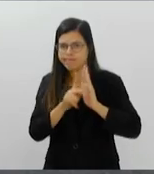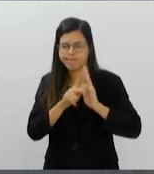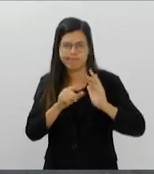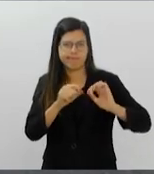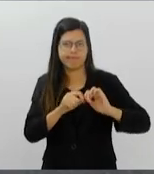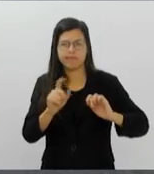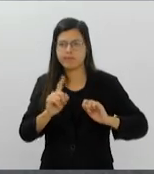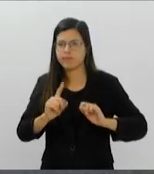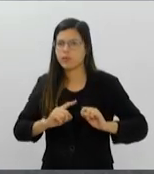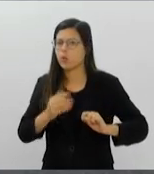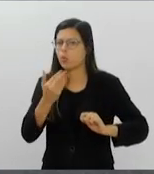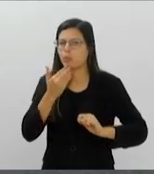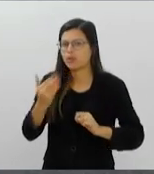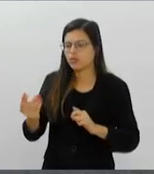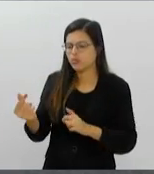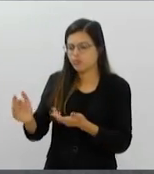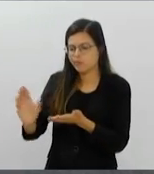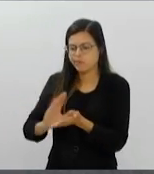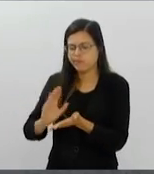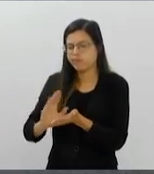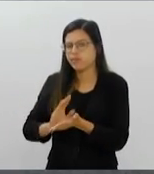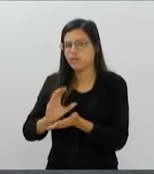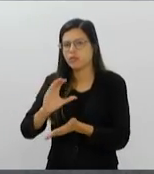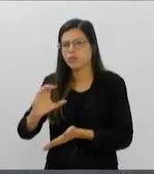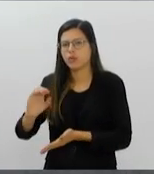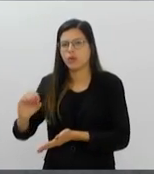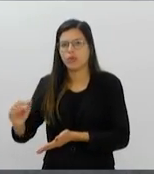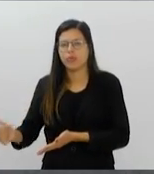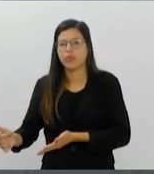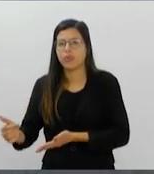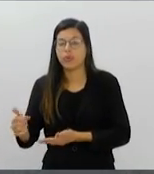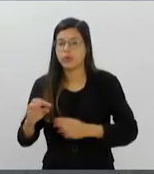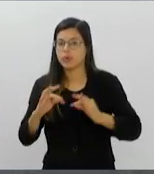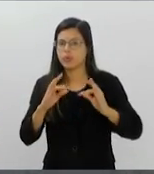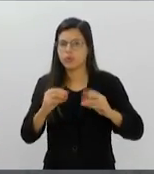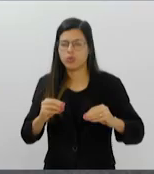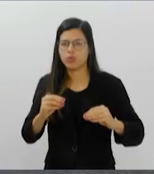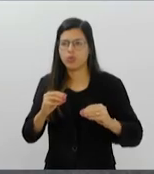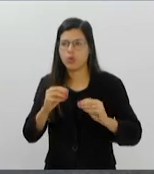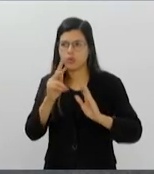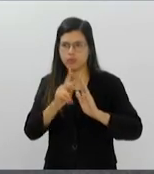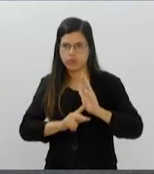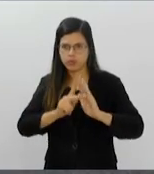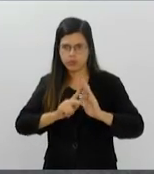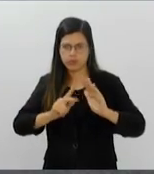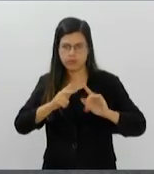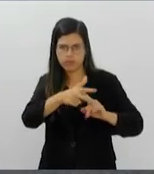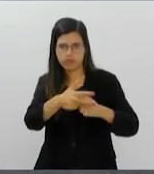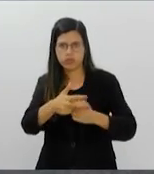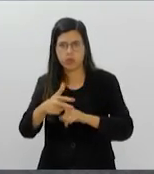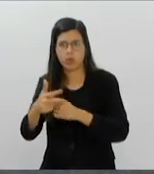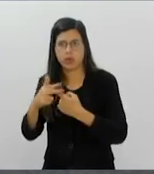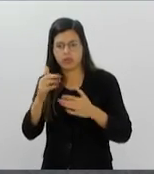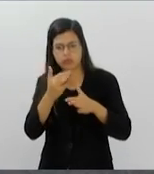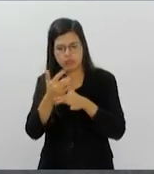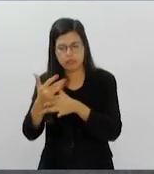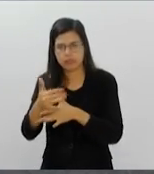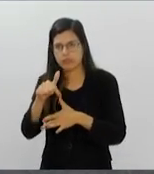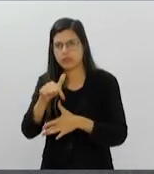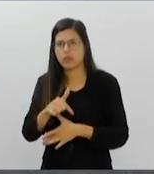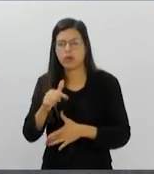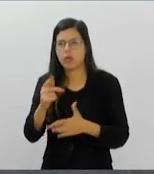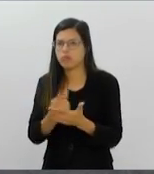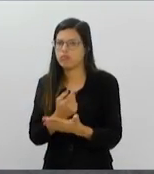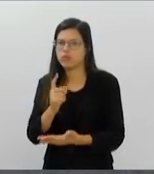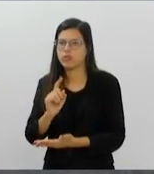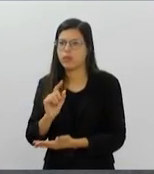pedido o crédito de carbono e todo o plano de reurbanização dessa região não aconteceu. O que aconteceu foi a construção